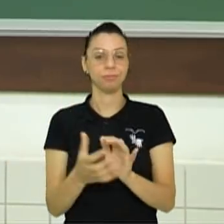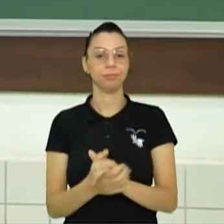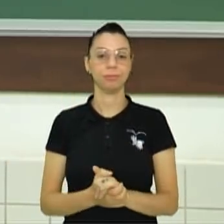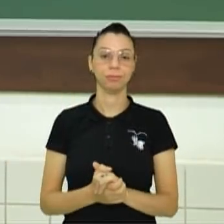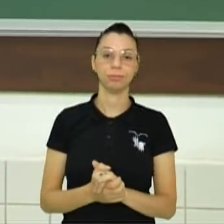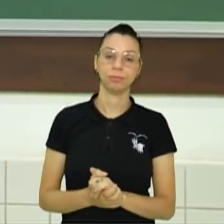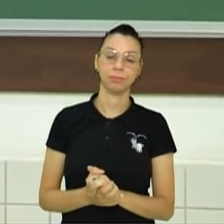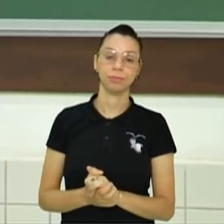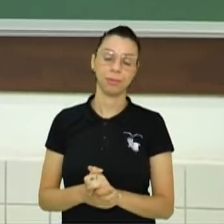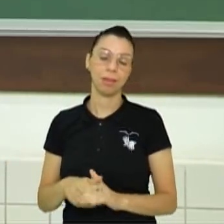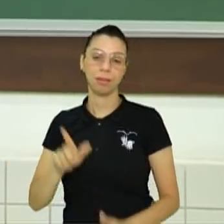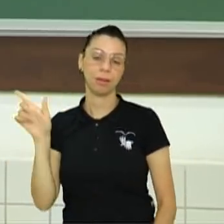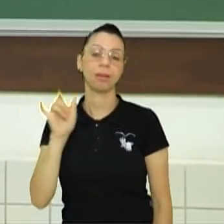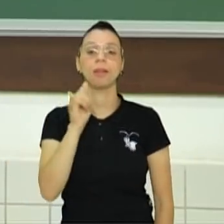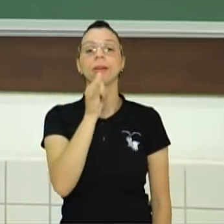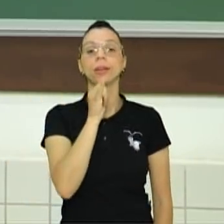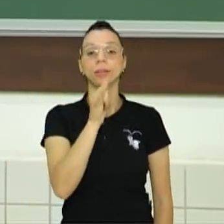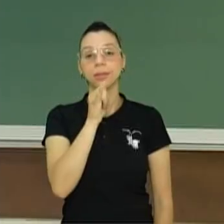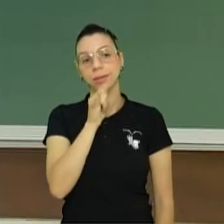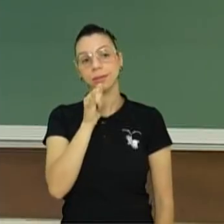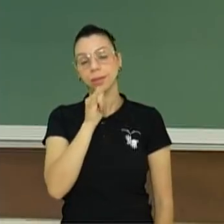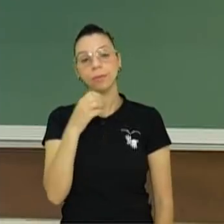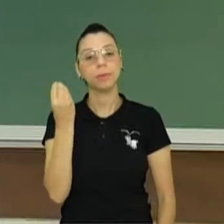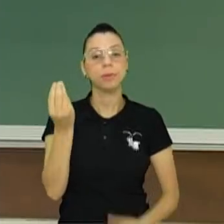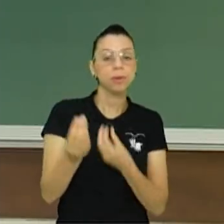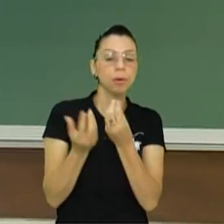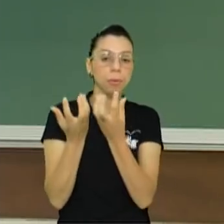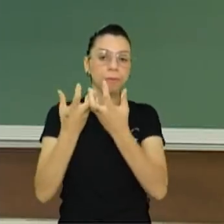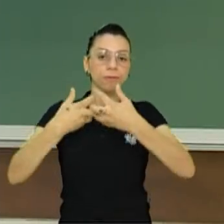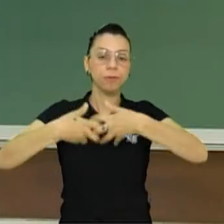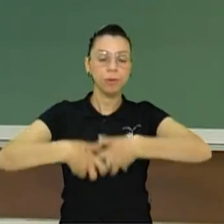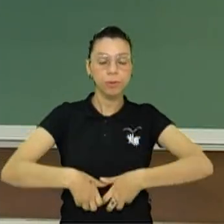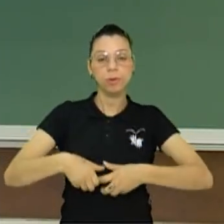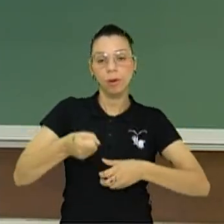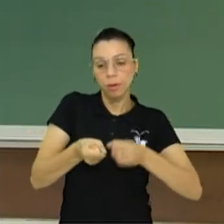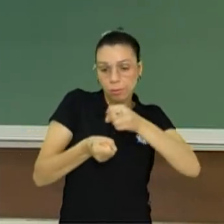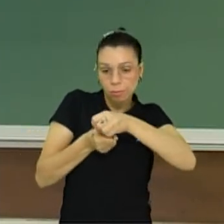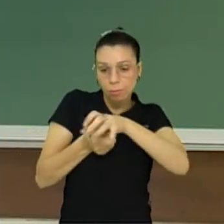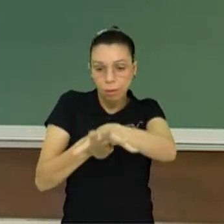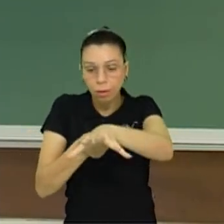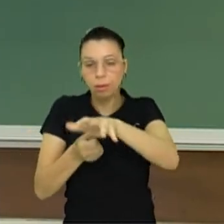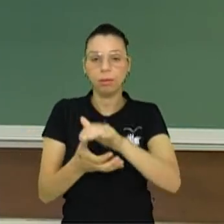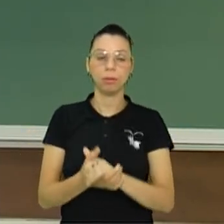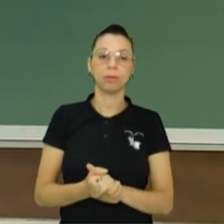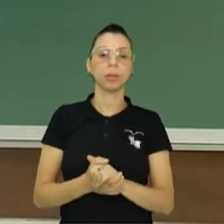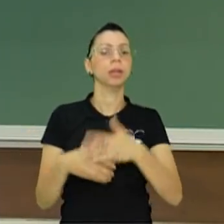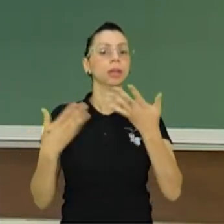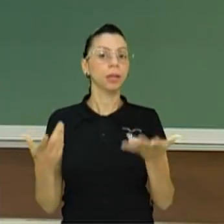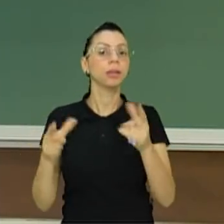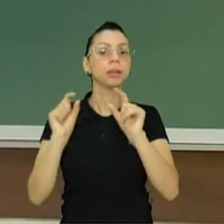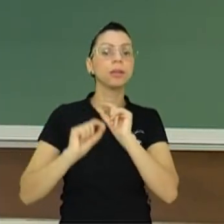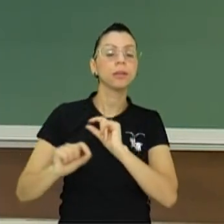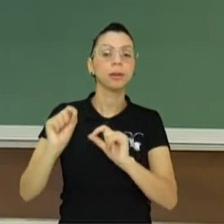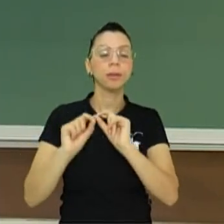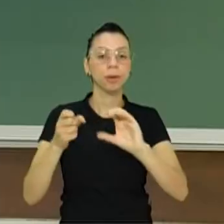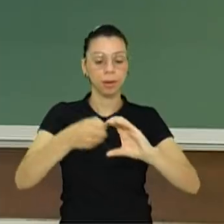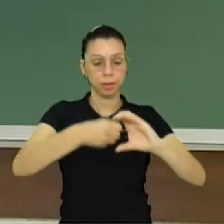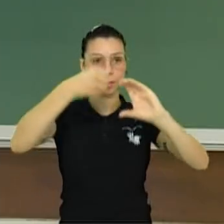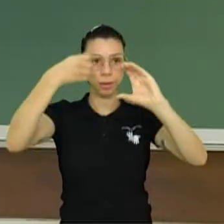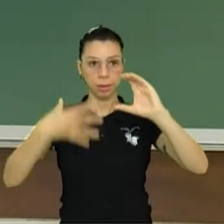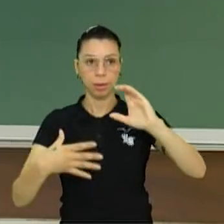um exemplo da lanterna. Vamos analisar a característica do Bon